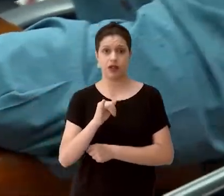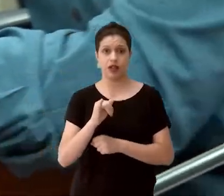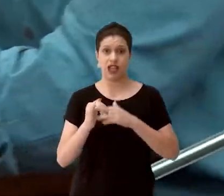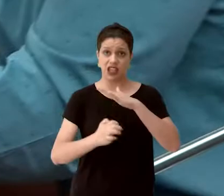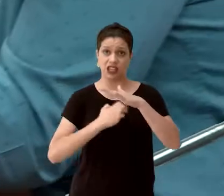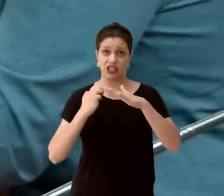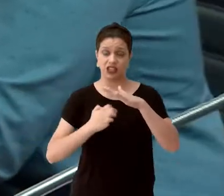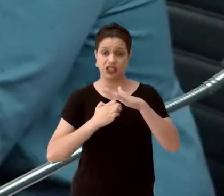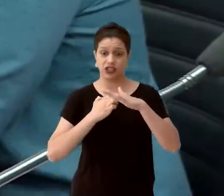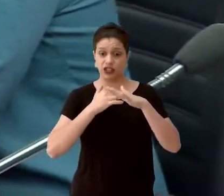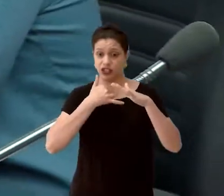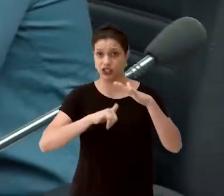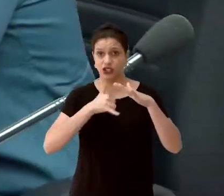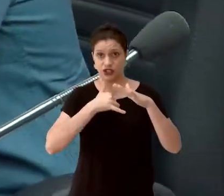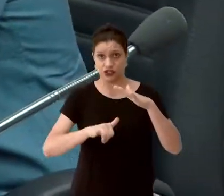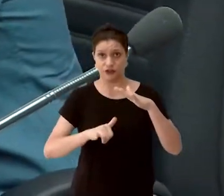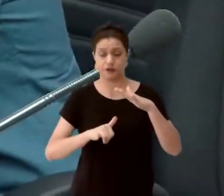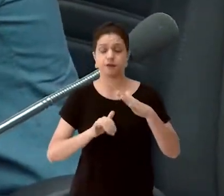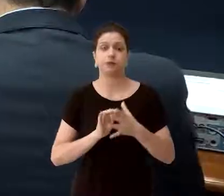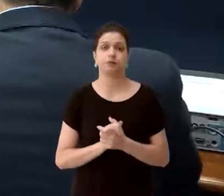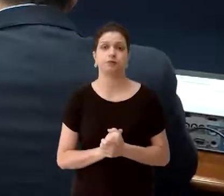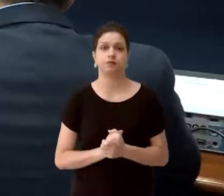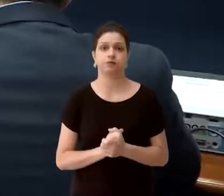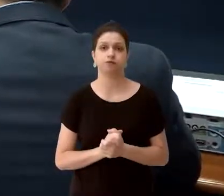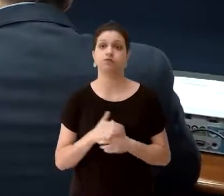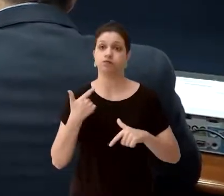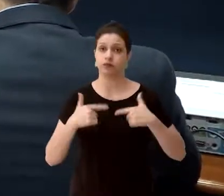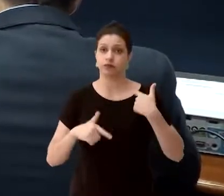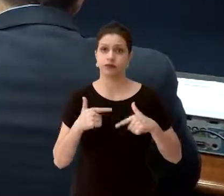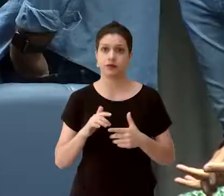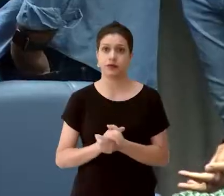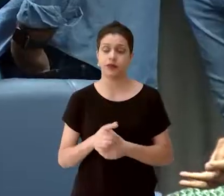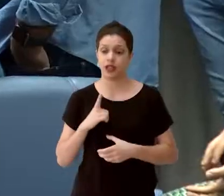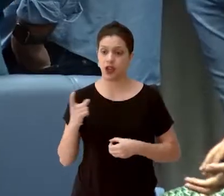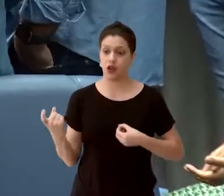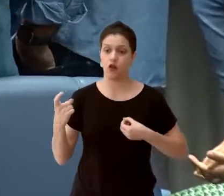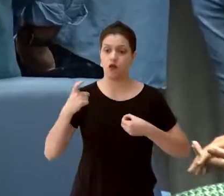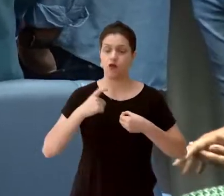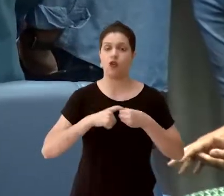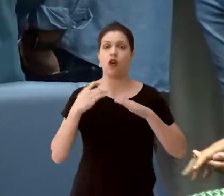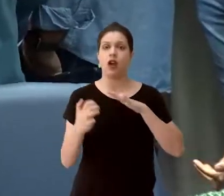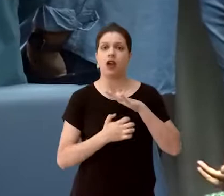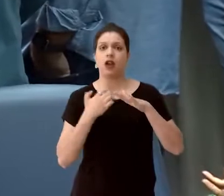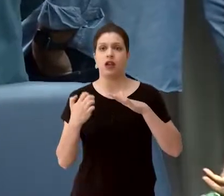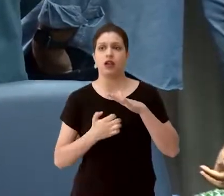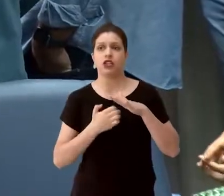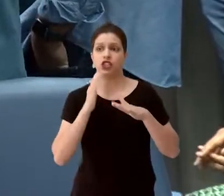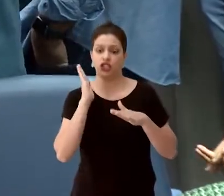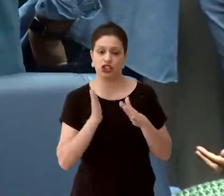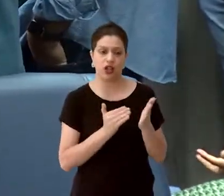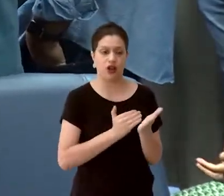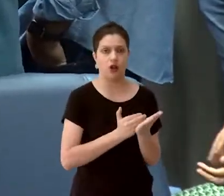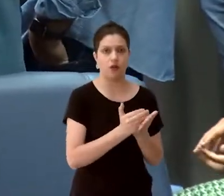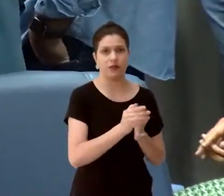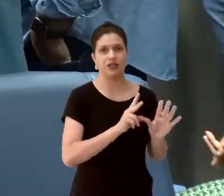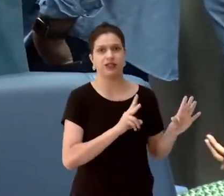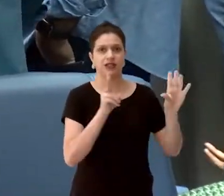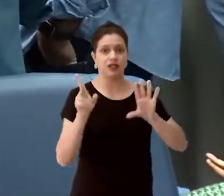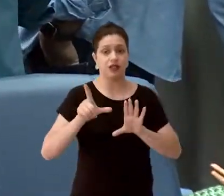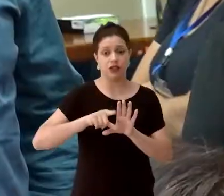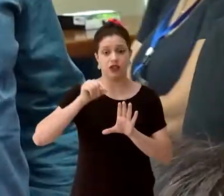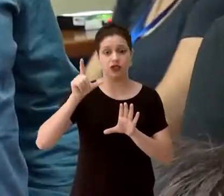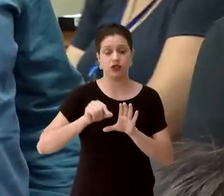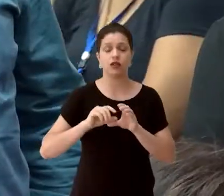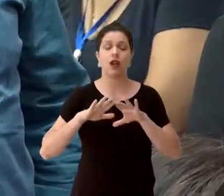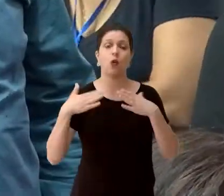ano, a CPI da Energisa ainda estava em atividades. Com convocação da imprensa, a CPI da